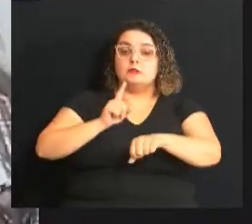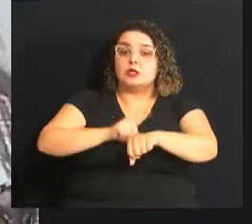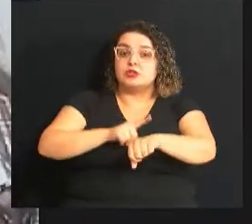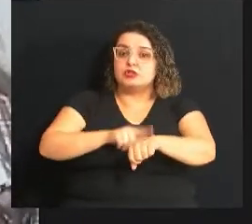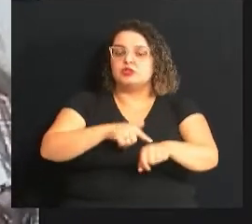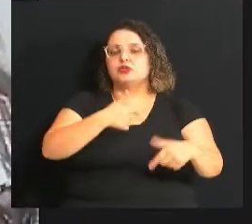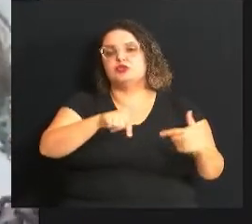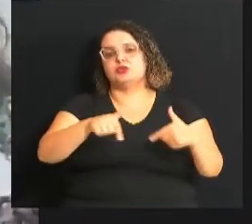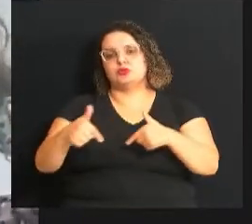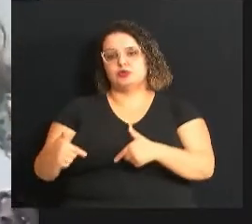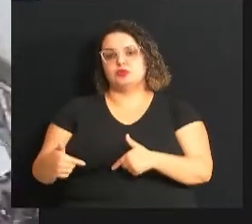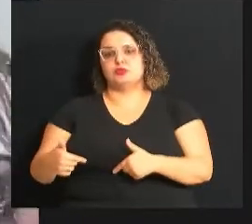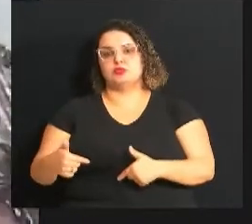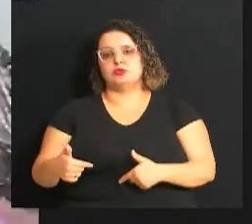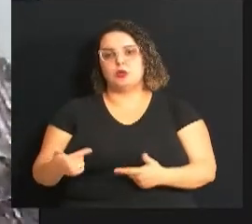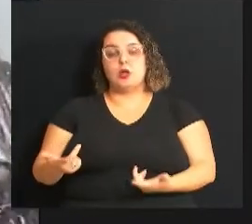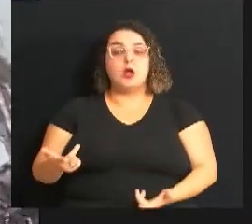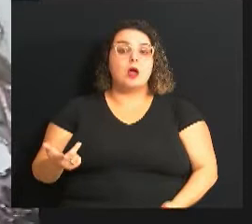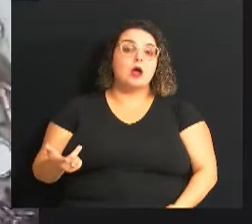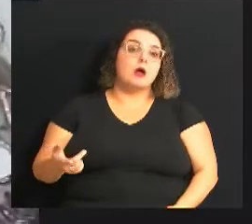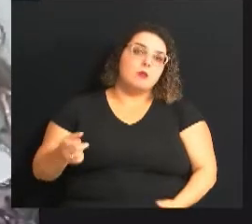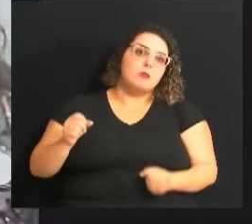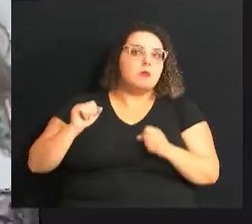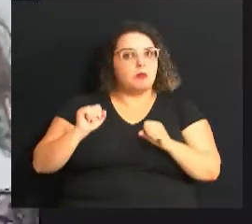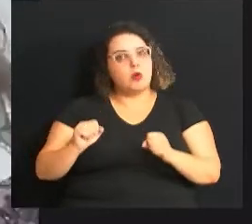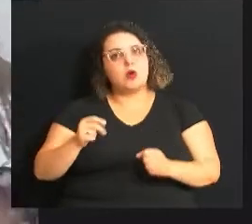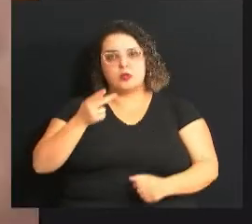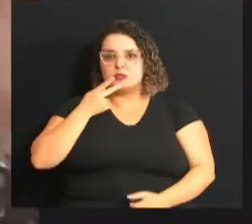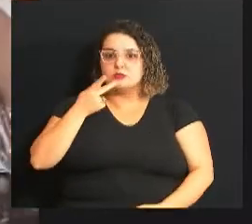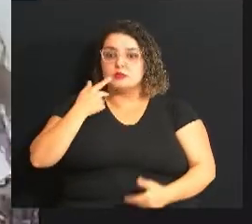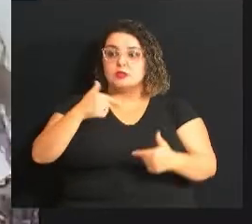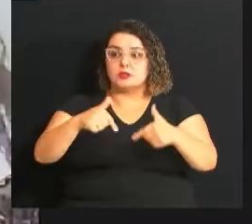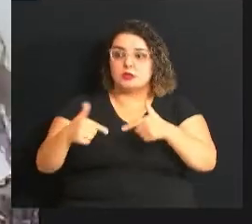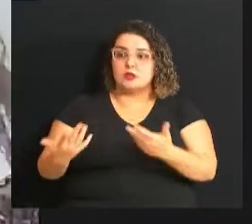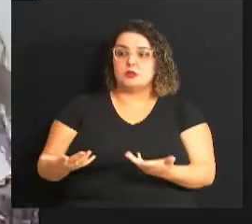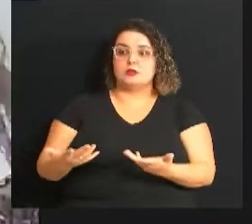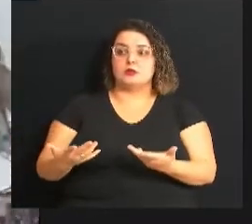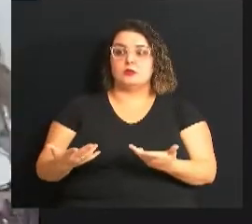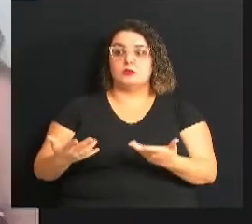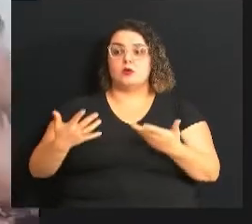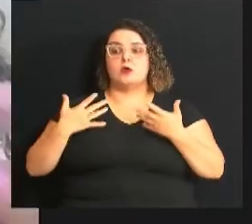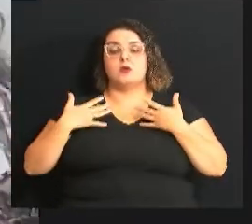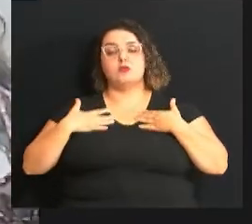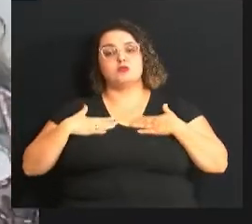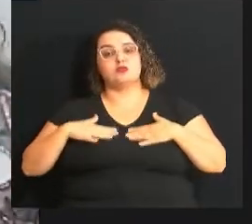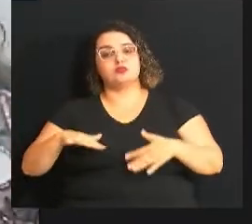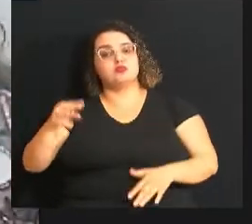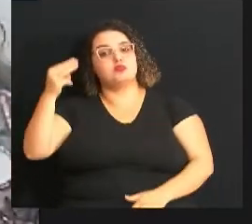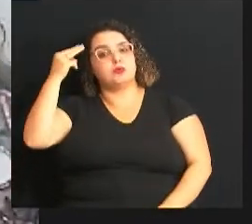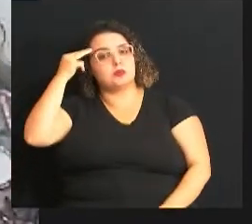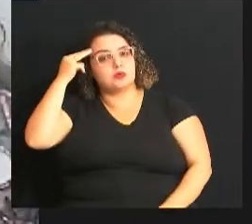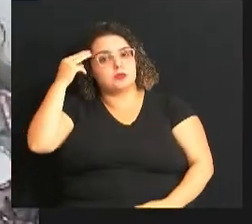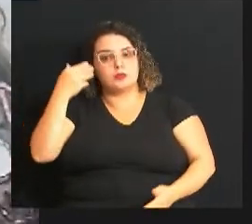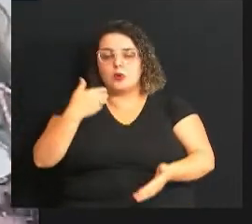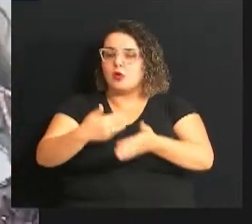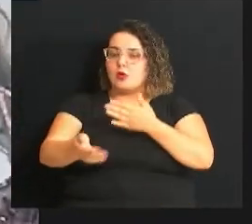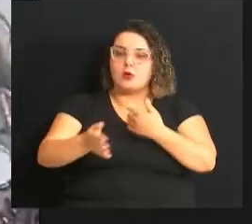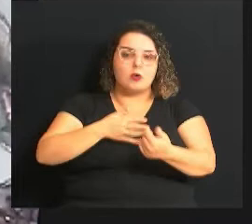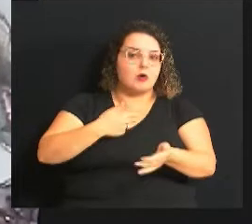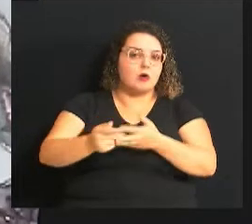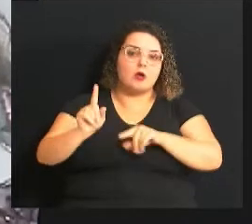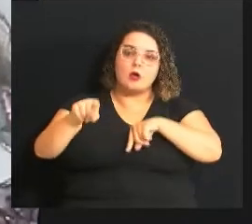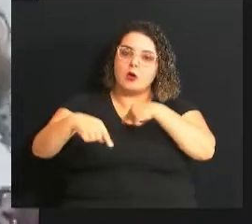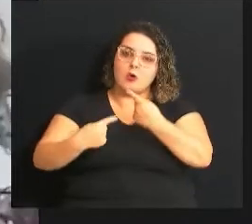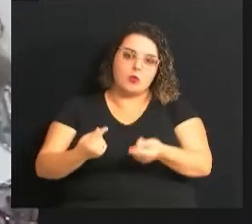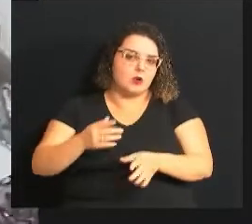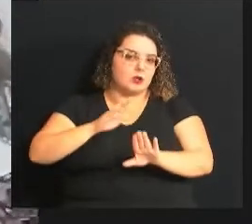trabalhadas, automaticamente você possibilita esse trabalhador um descanso mental também de qualquer outra atividade e que ele possa fazer